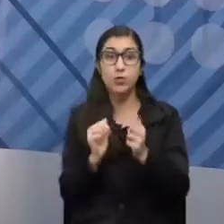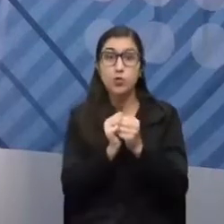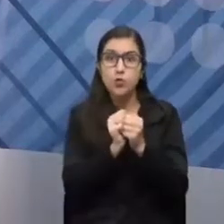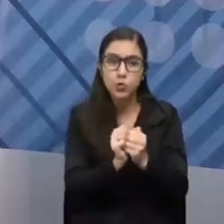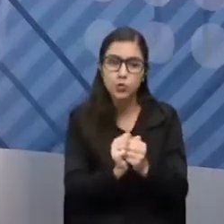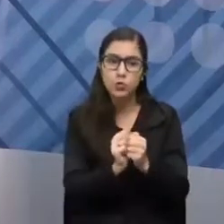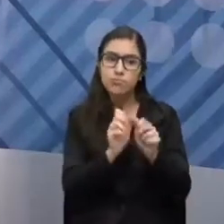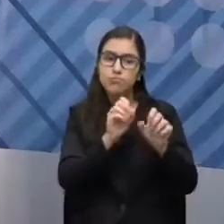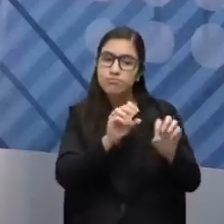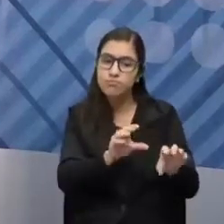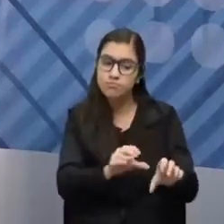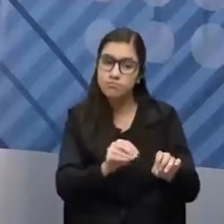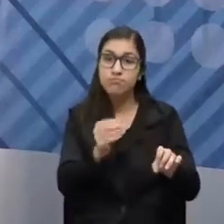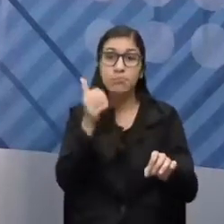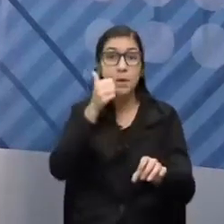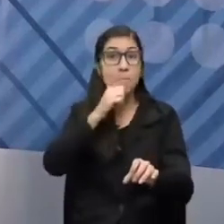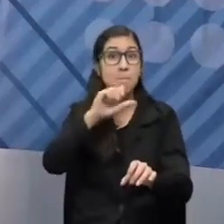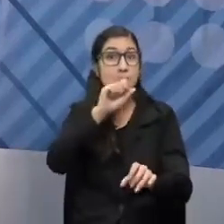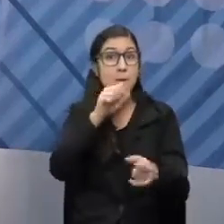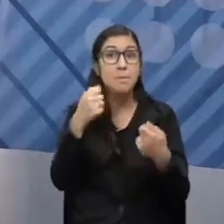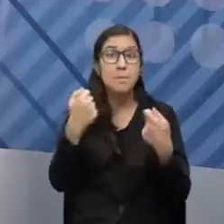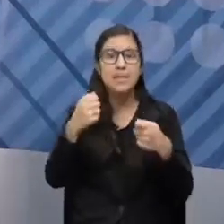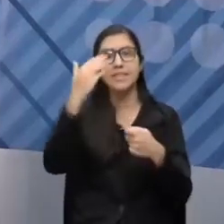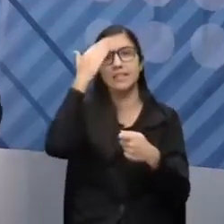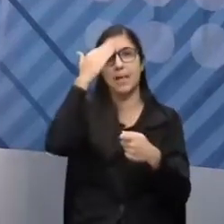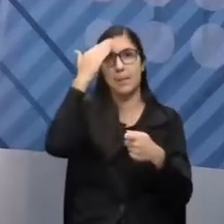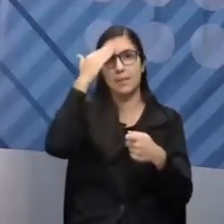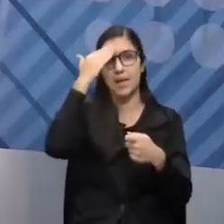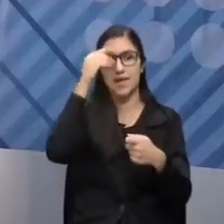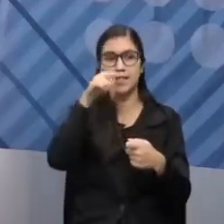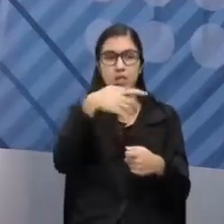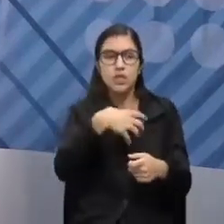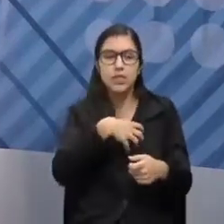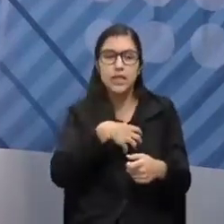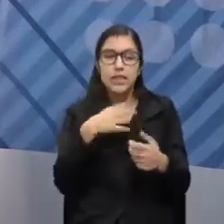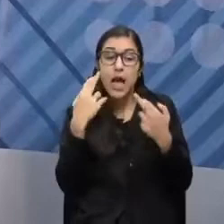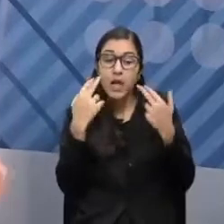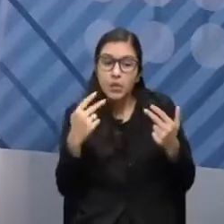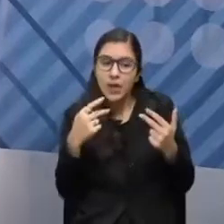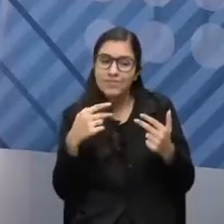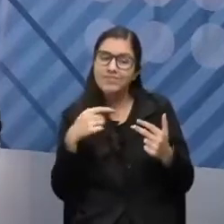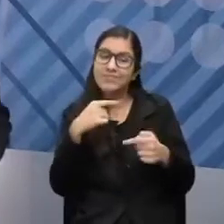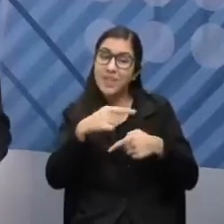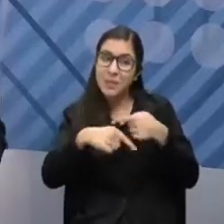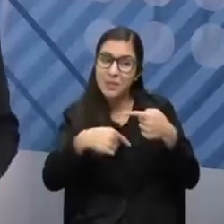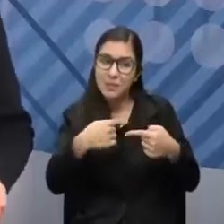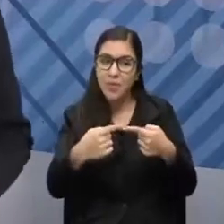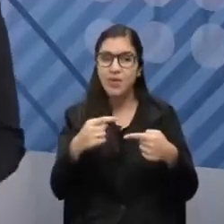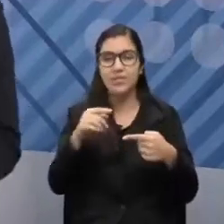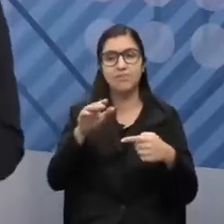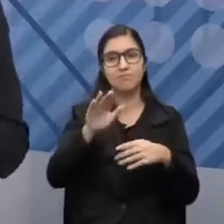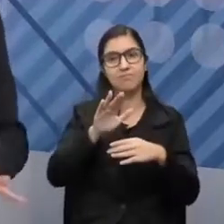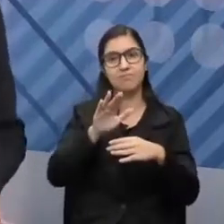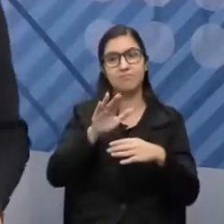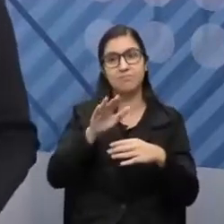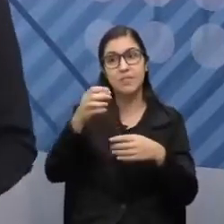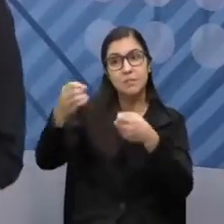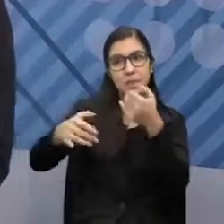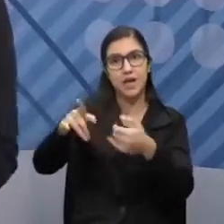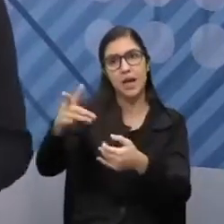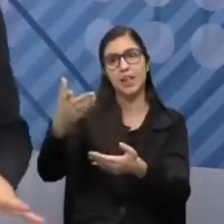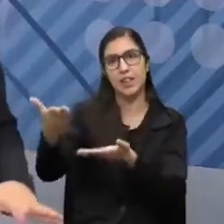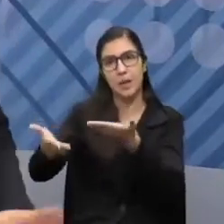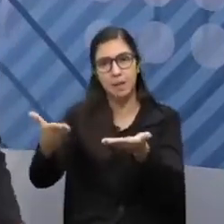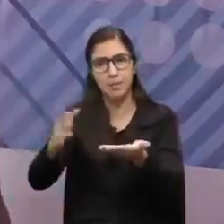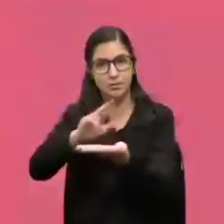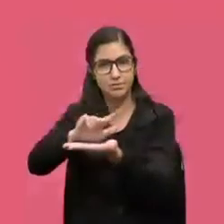junto e é importante que a mãe entenda todos esses gestos naturais da criança para que possa passar para os outros terapeutas. Agora,